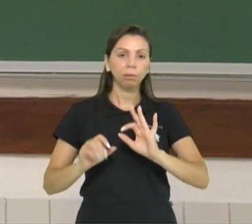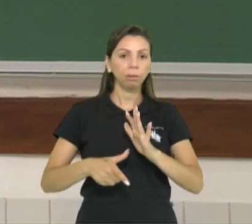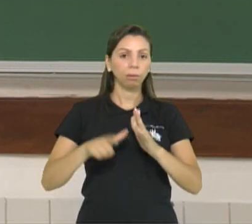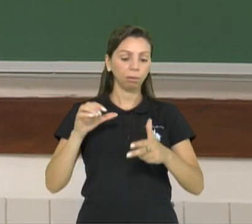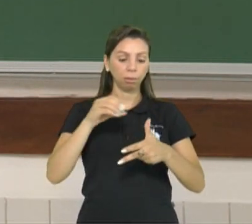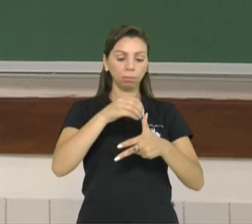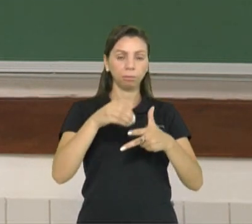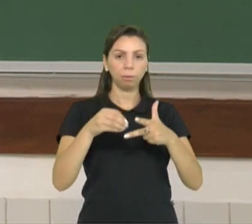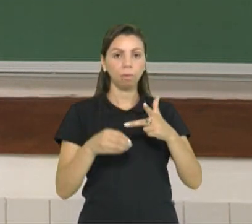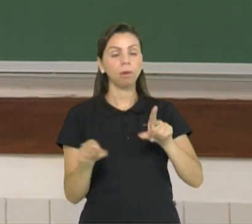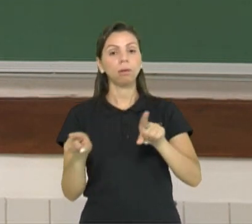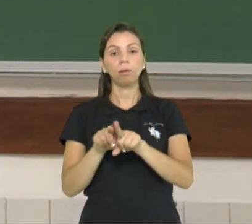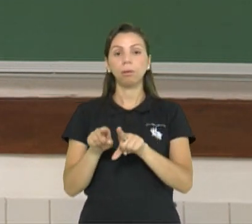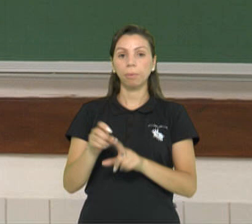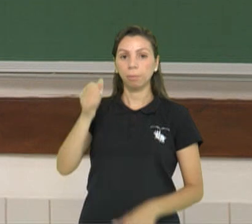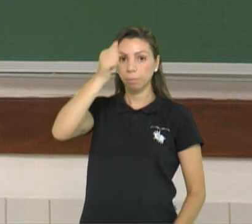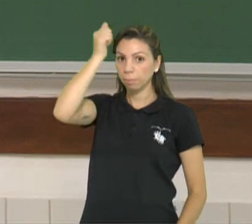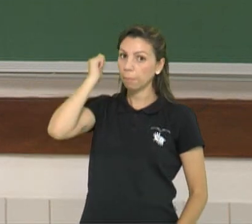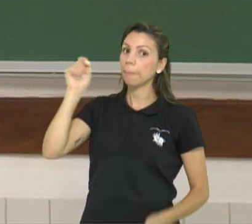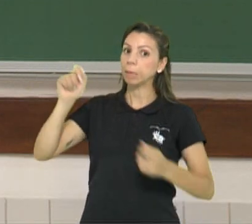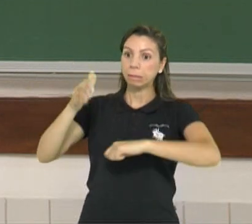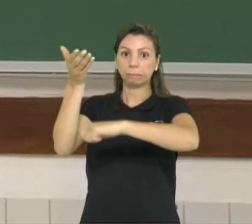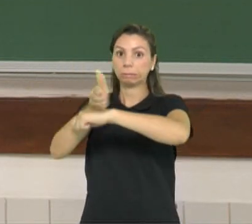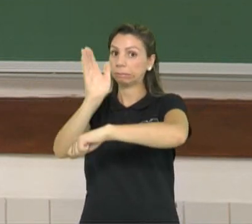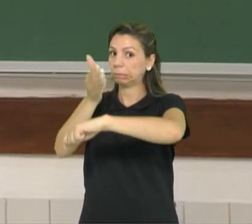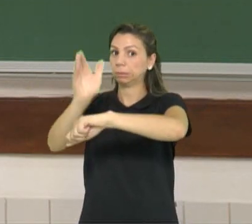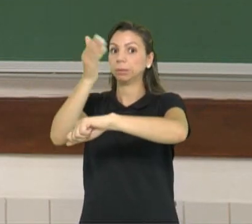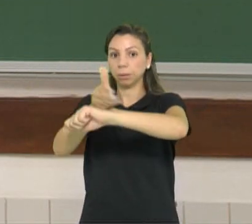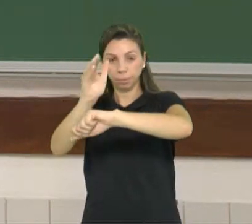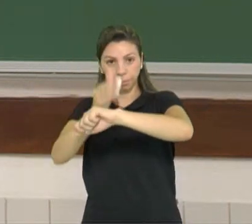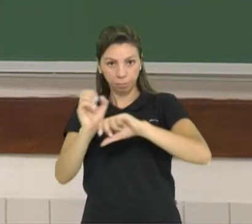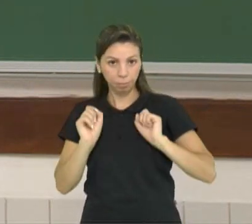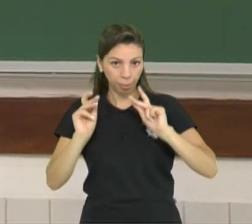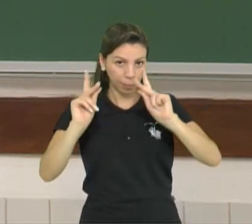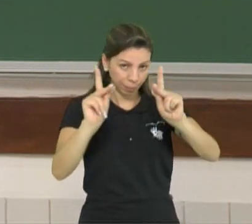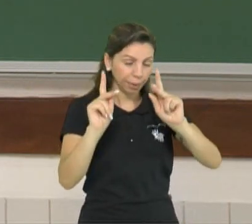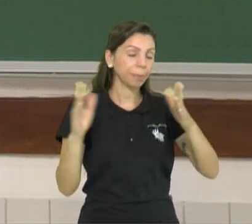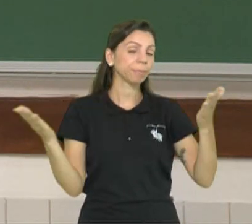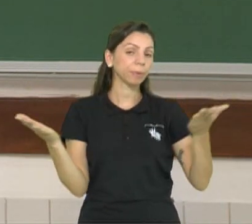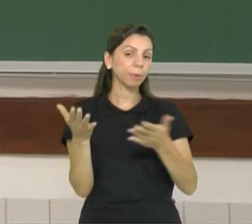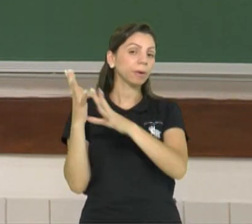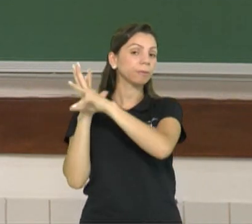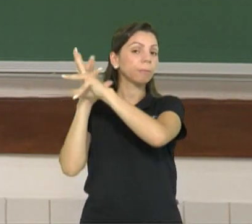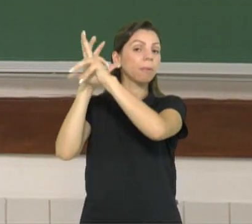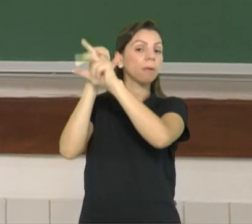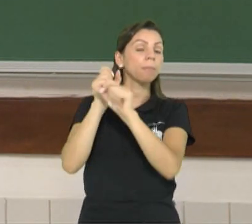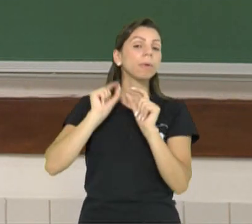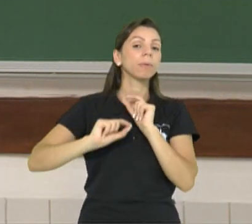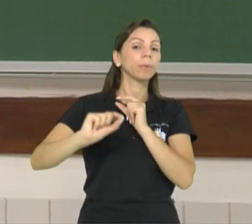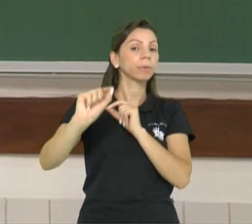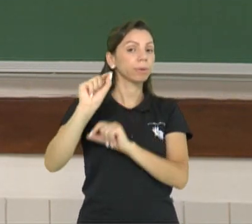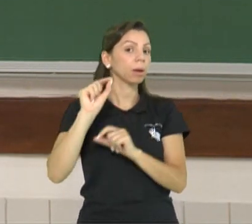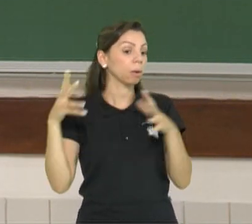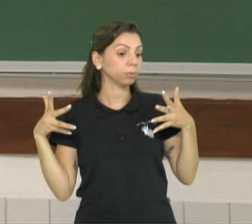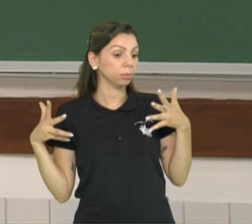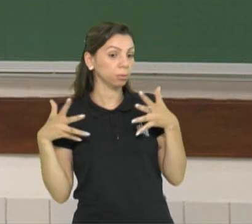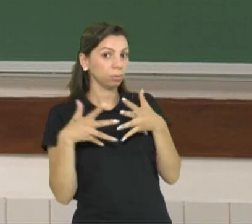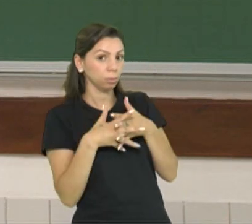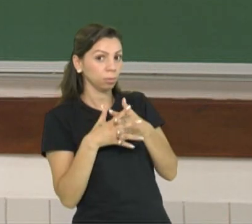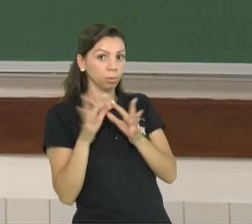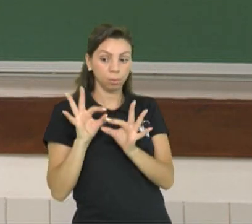para o vestibular, vai ter que fazer ainda mais. Tranquilo? Bem, então vamos relembrar aquilo que eu falei. Não confundir